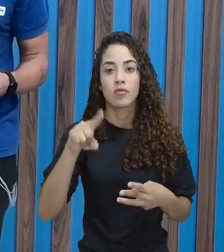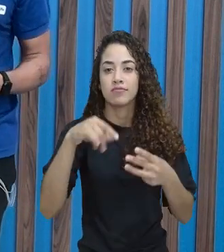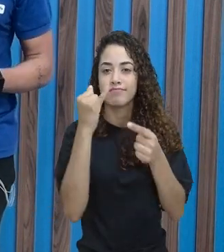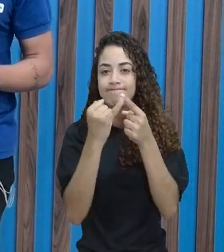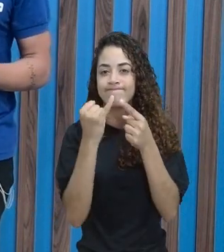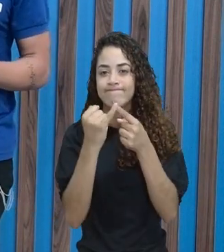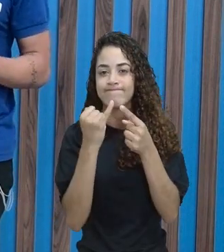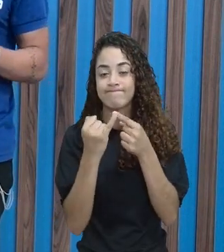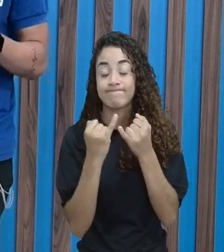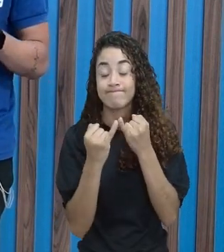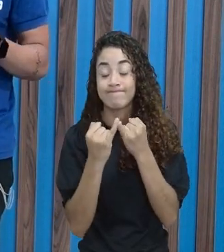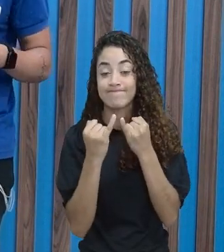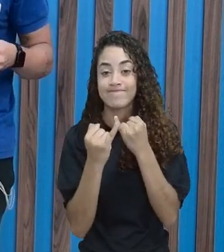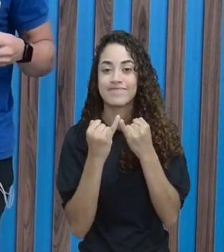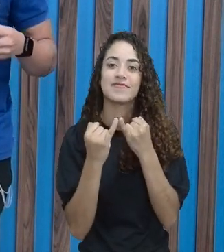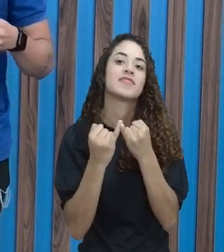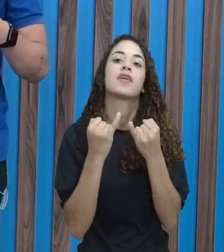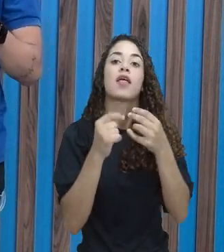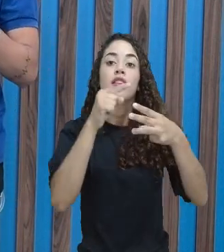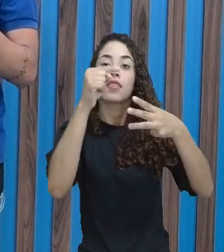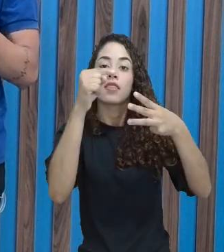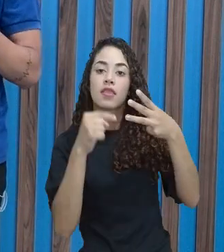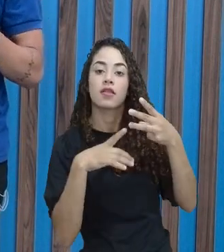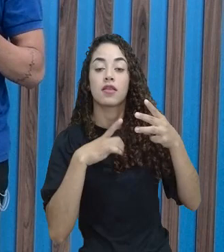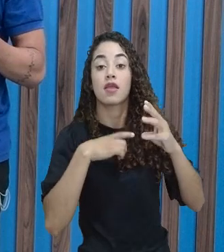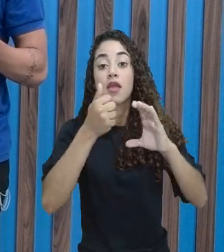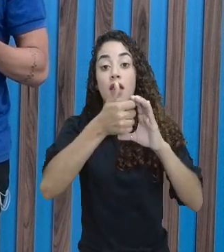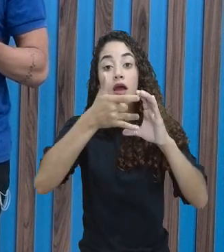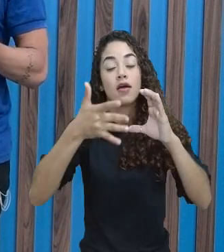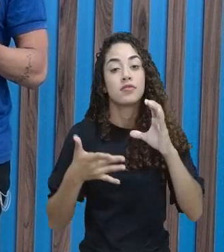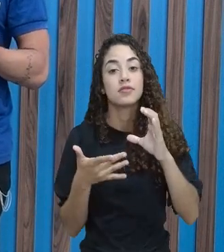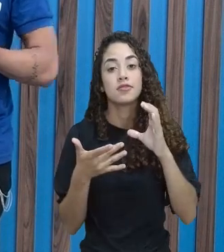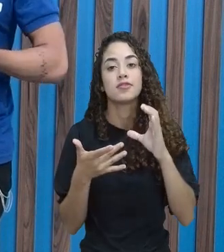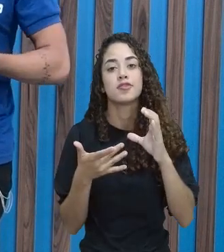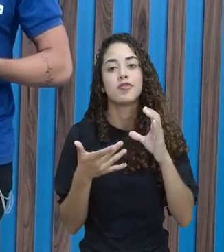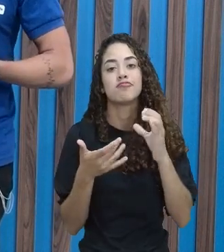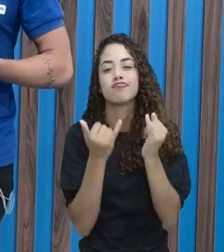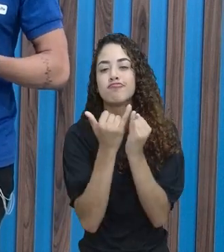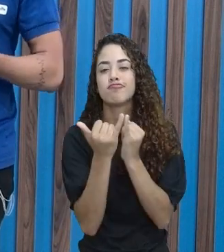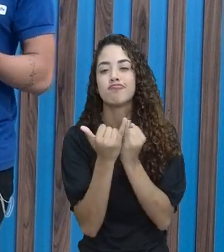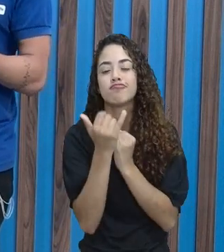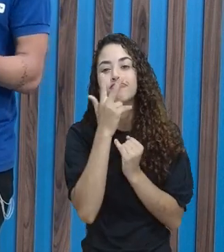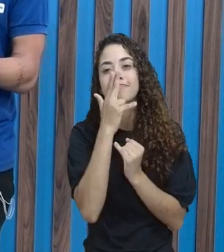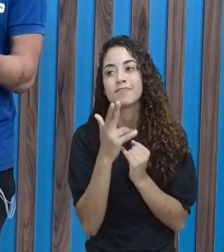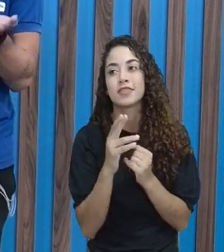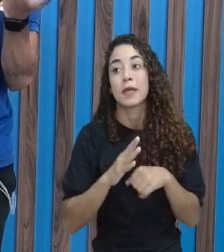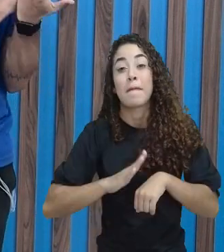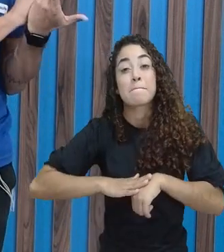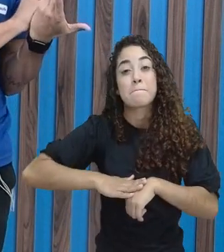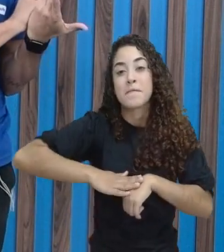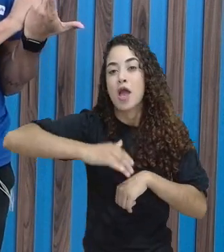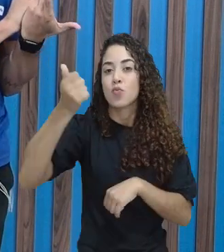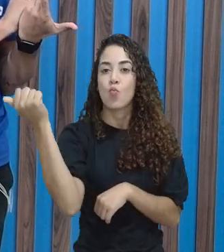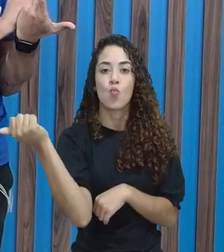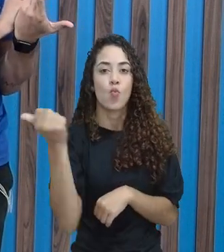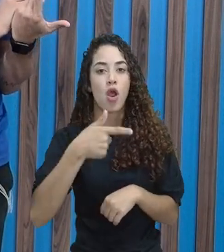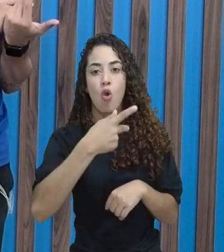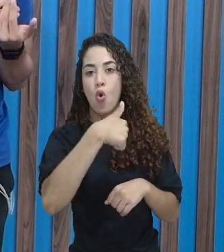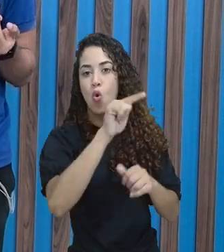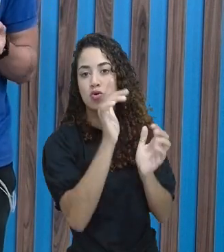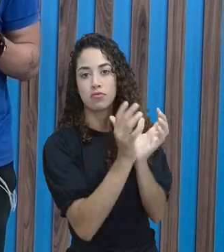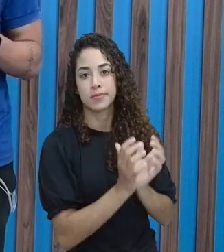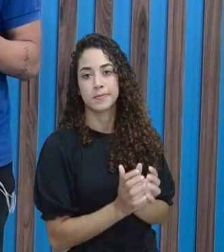parecido. Esses três têm características bem incomuns, eu diria que até mais do que os das outras